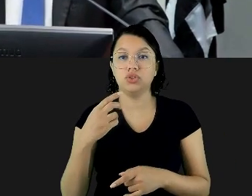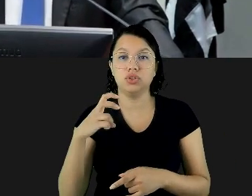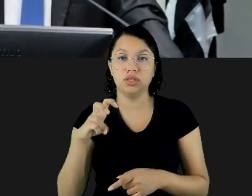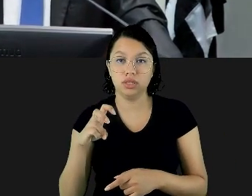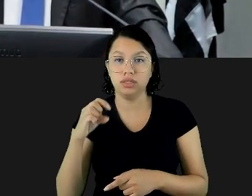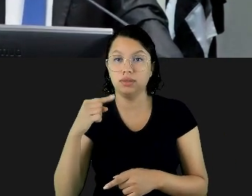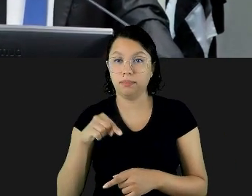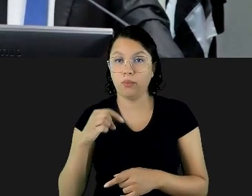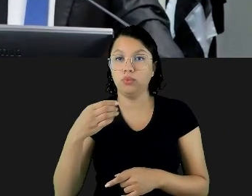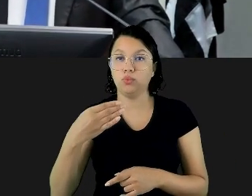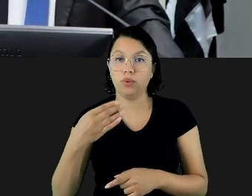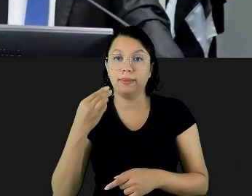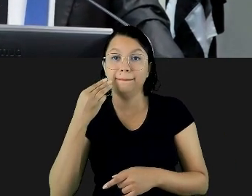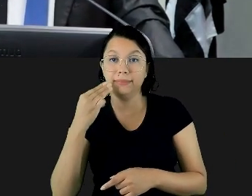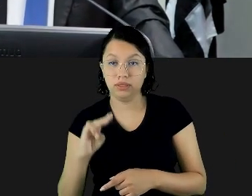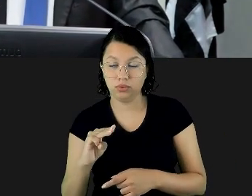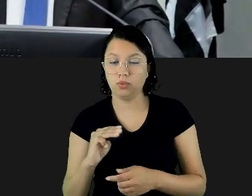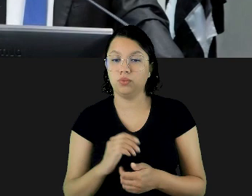Aqui,